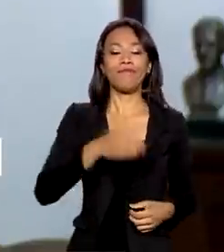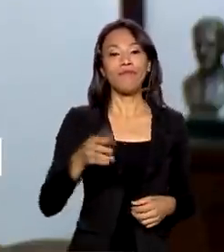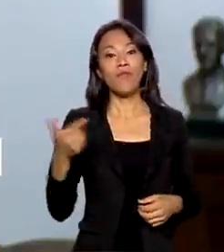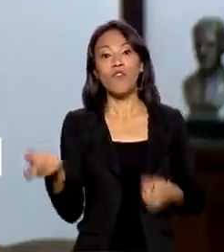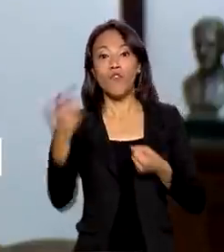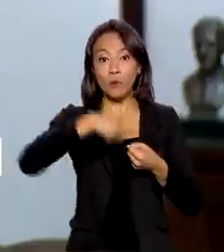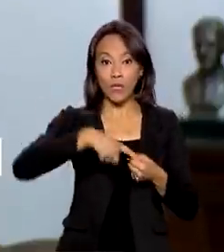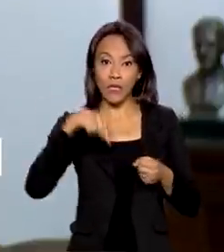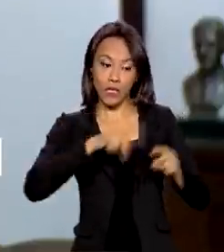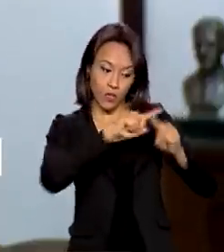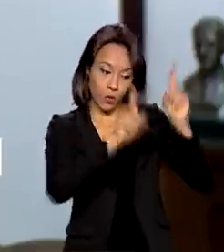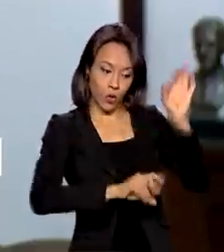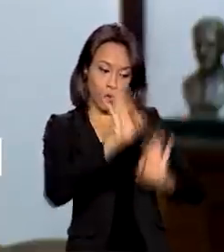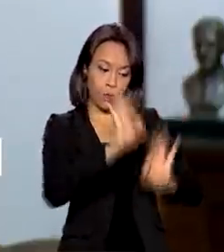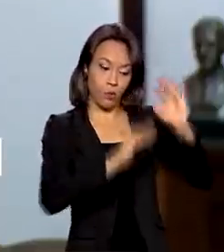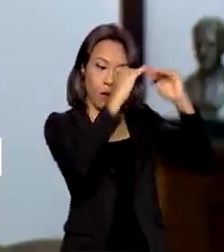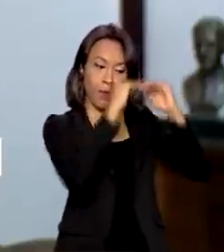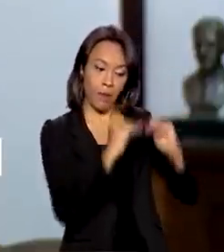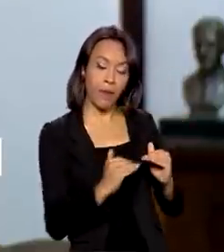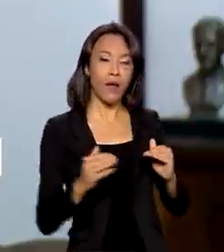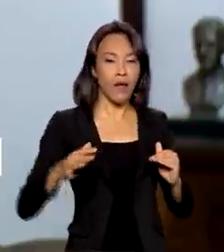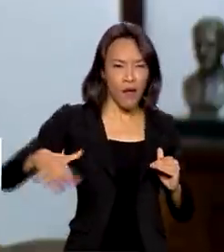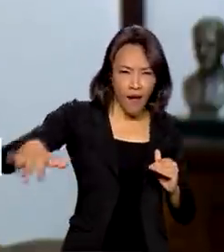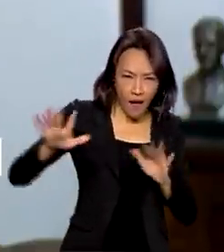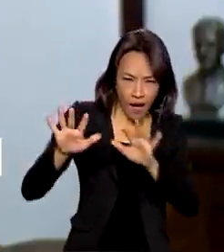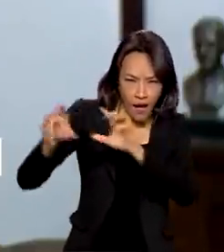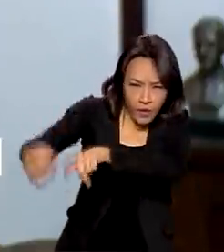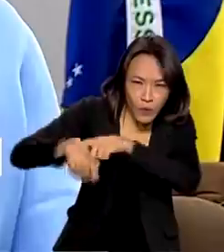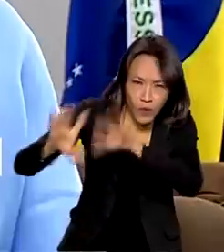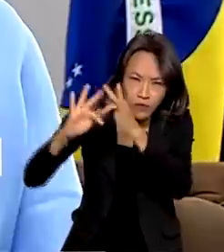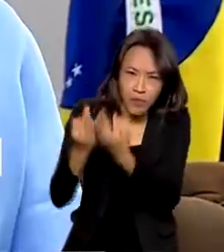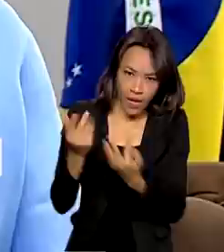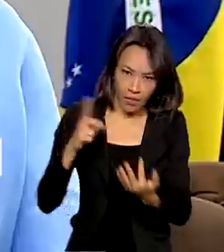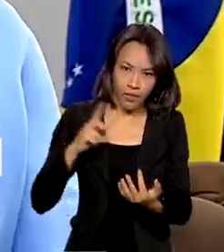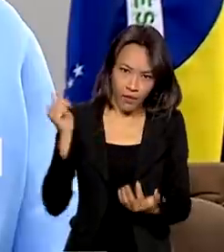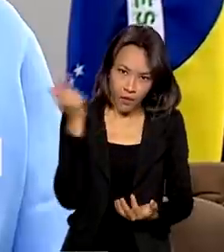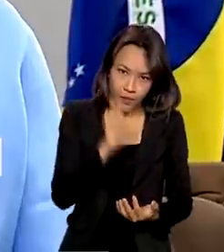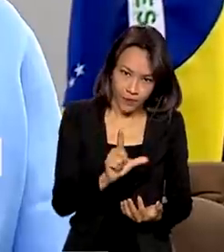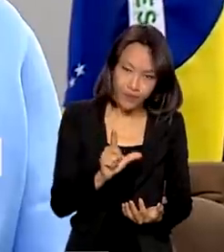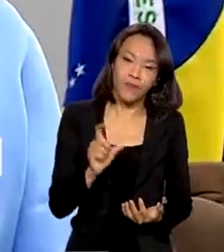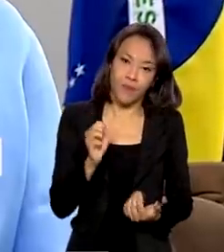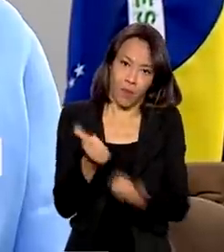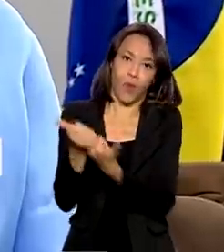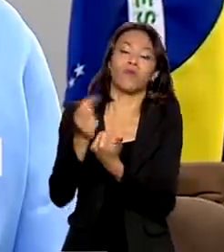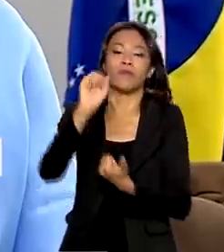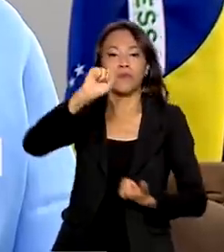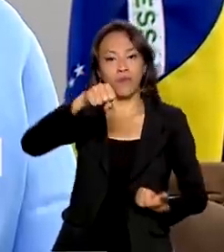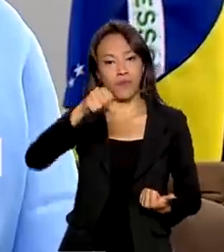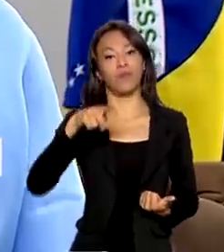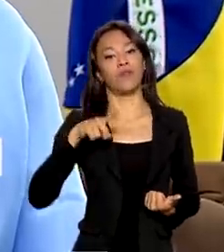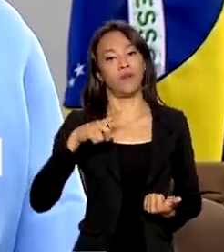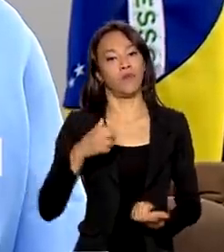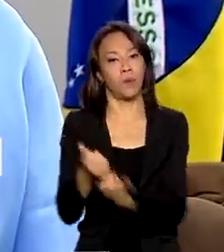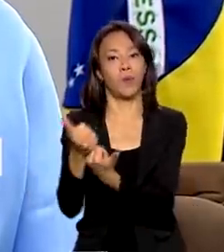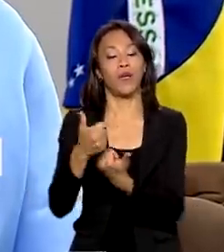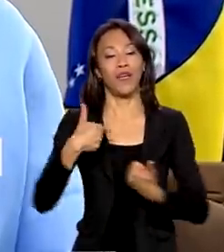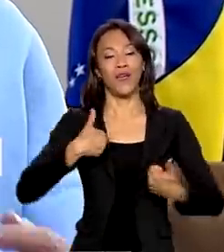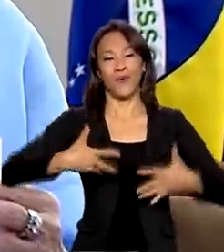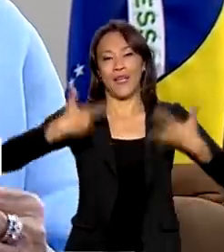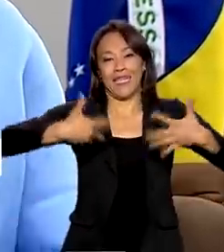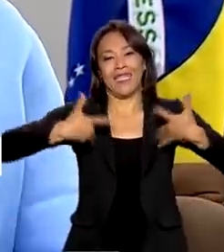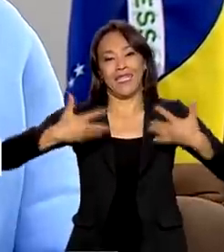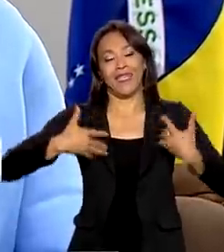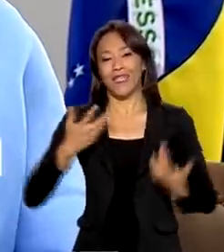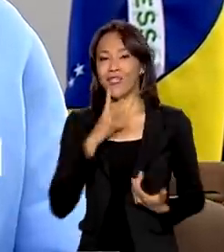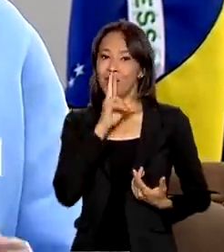aqui é o plano Safra de culturas familiares também foram beneficiados foram E aí eu tenho aí uma satisfação enorme uma alegria